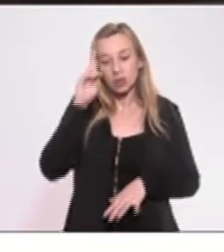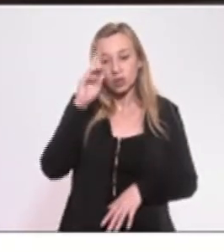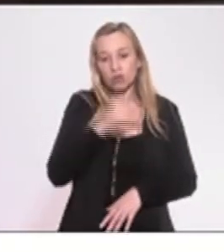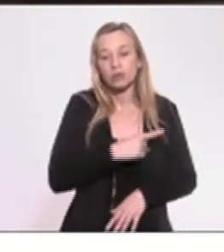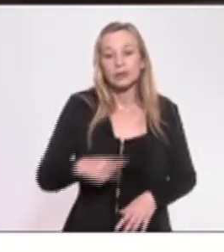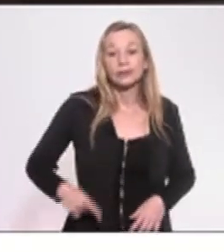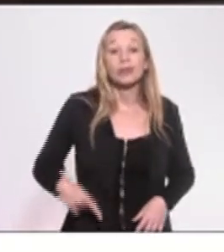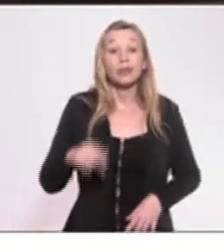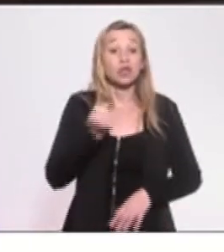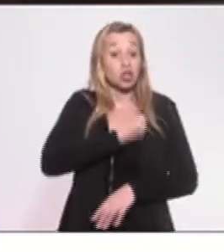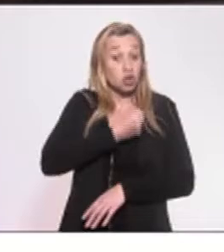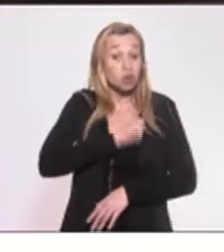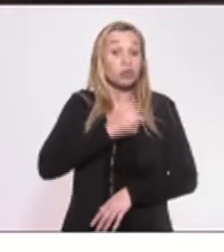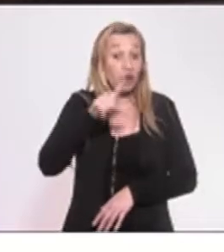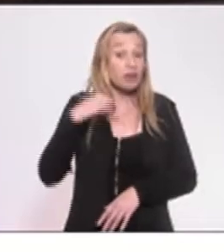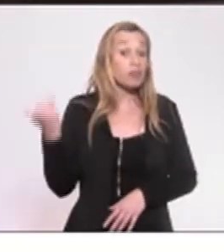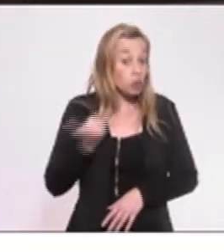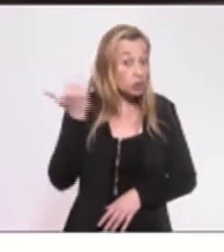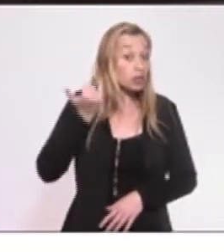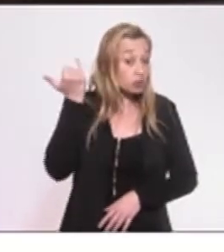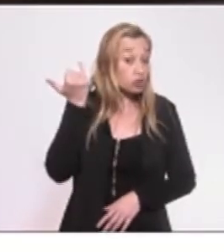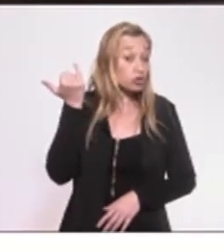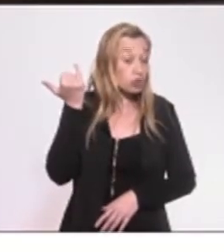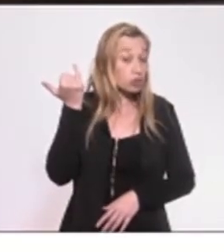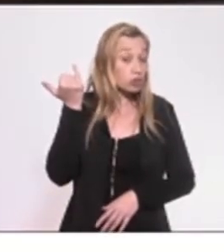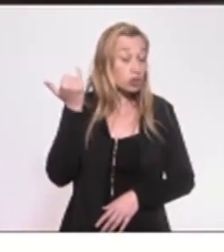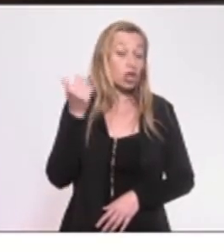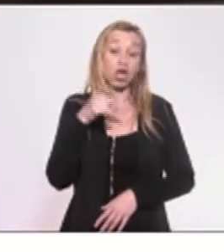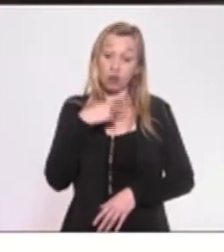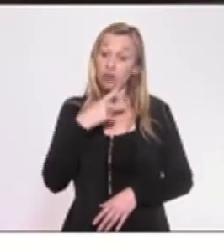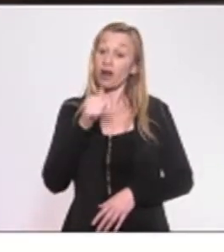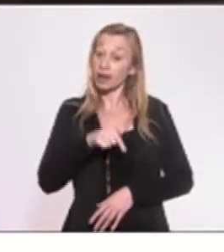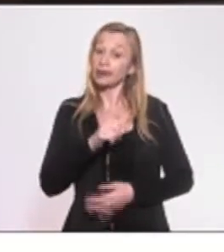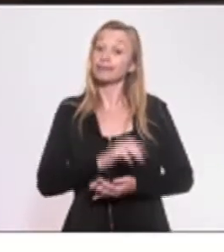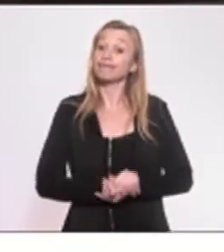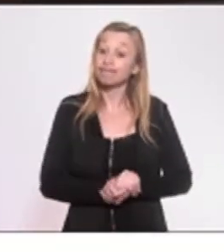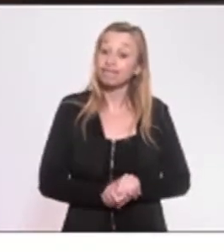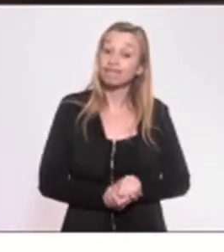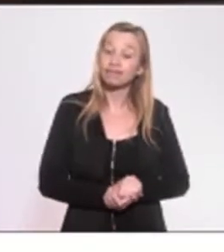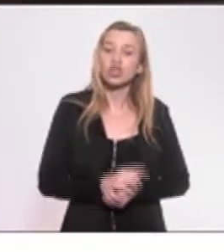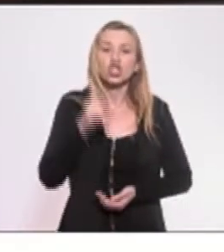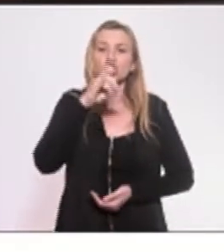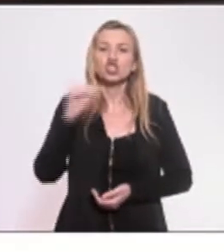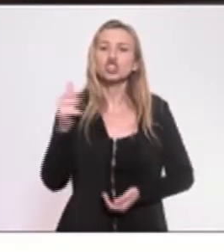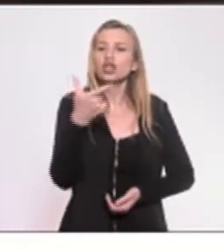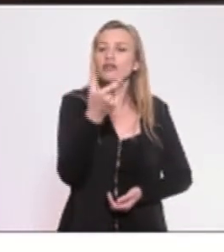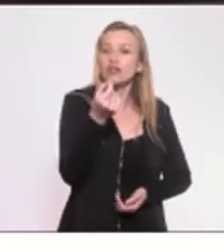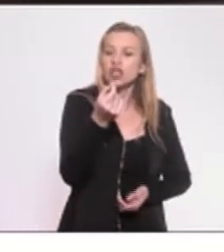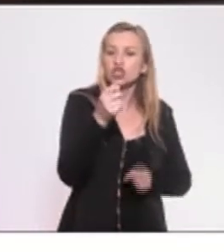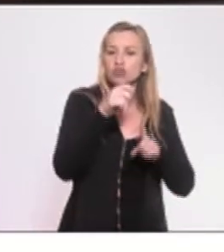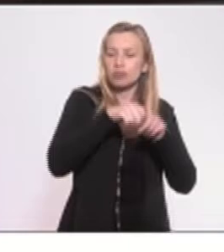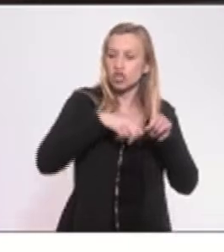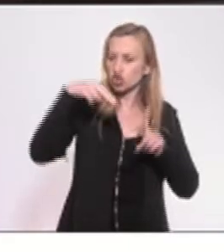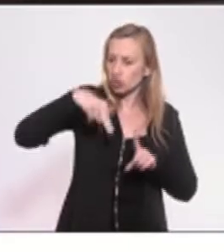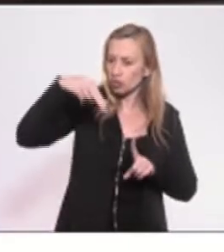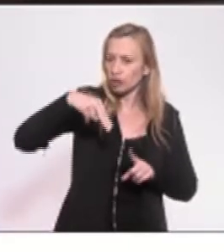número é importante para Vossa Excelência, que eu vou aqui dizer. No dia 20 de